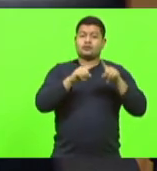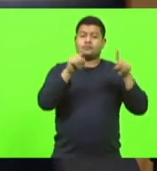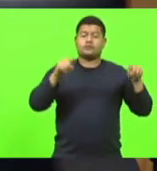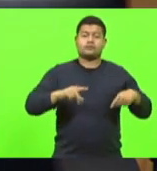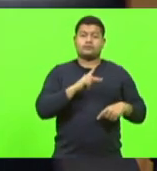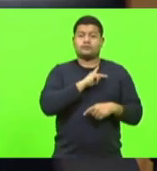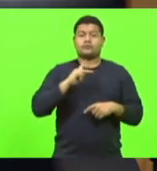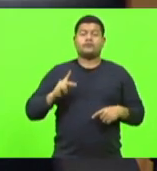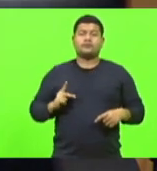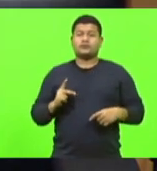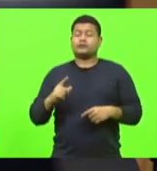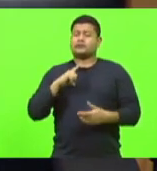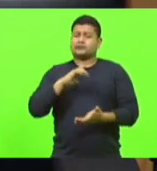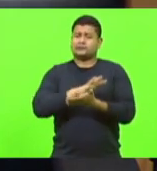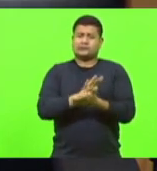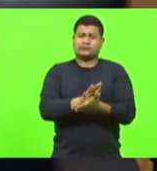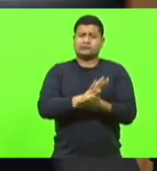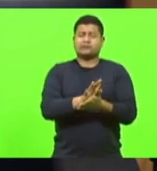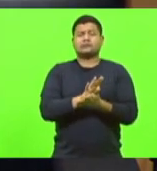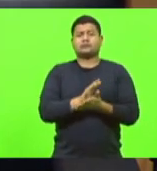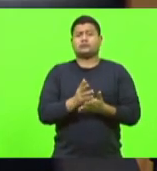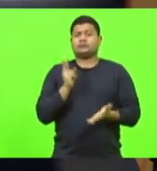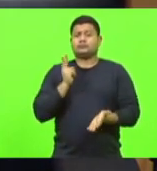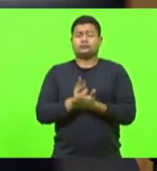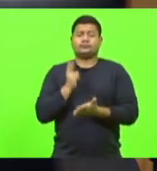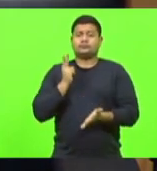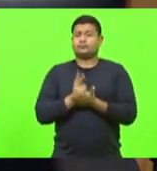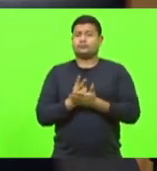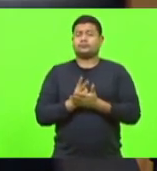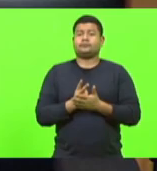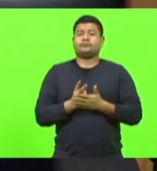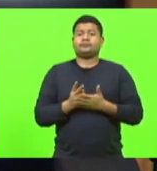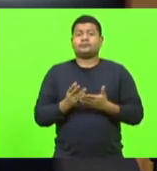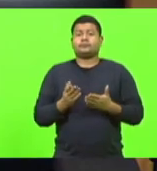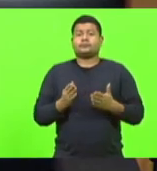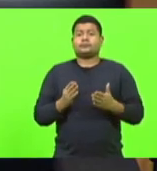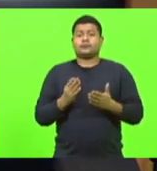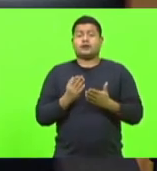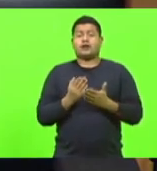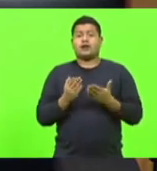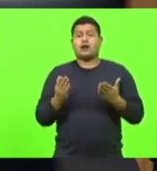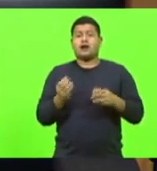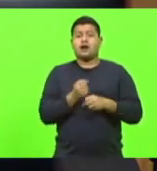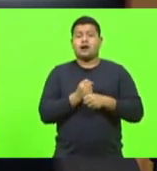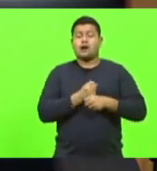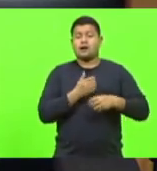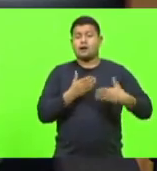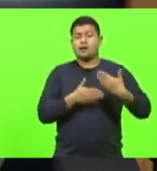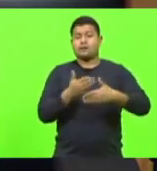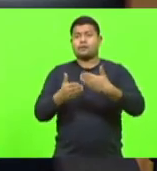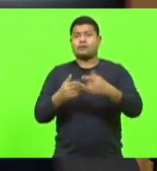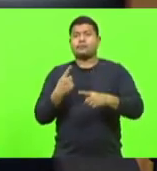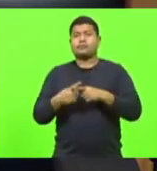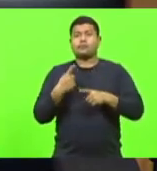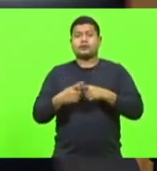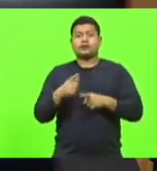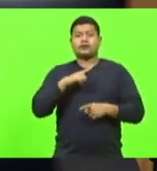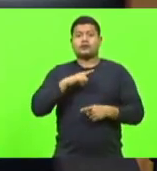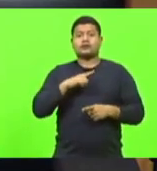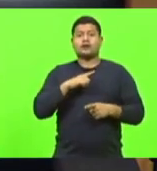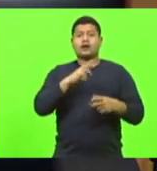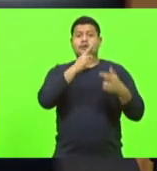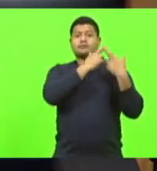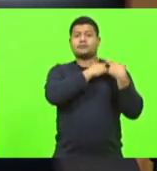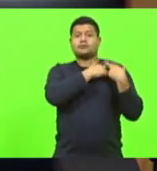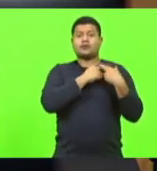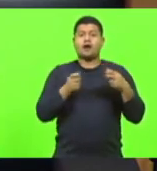tem sido massacrado e muito massacrado nesses últimos anos por quem tem o de pude o dever de cuidar do